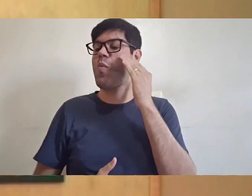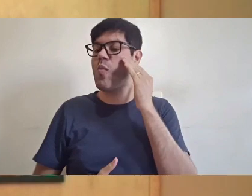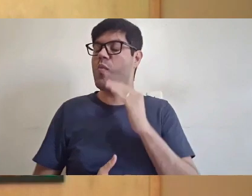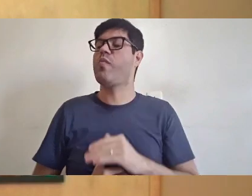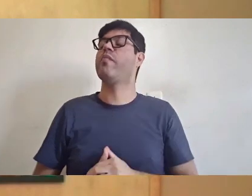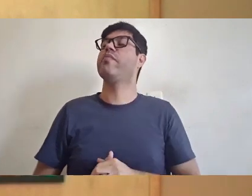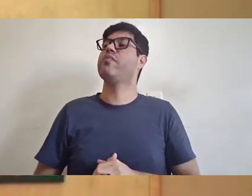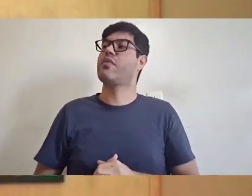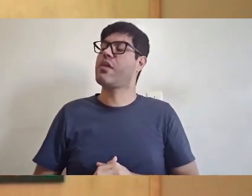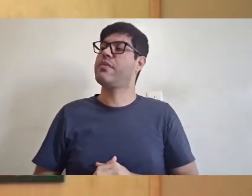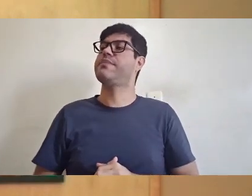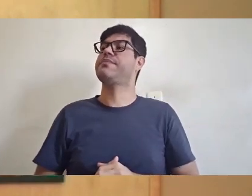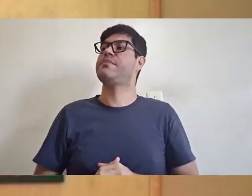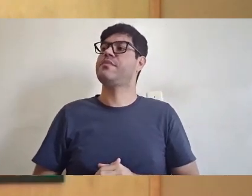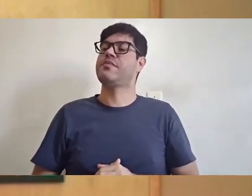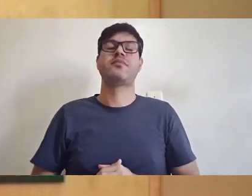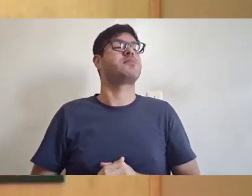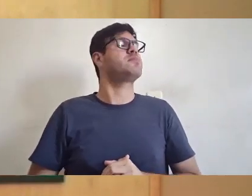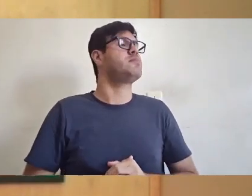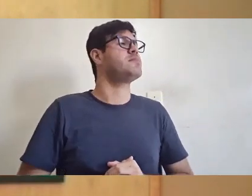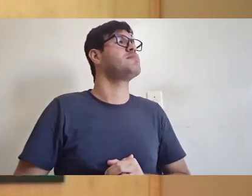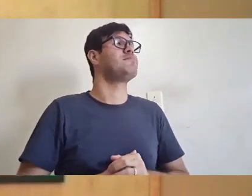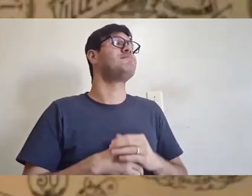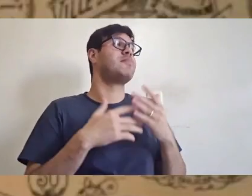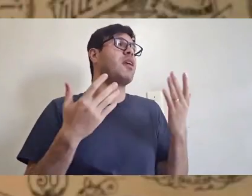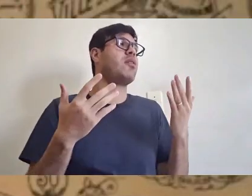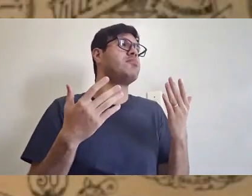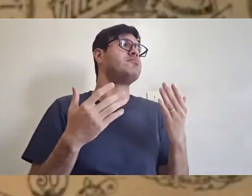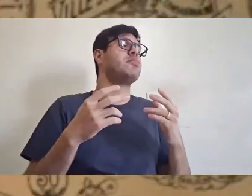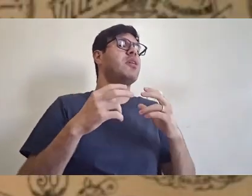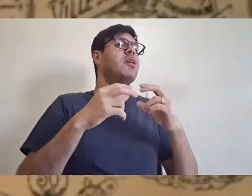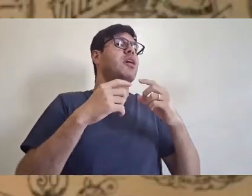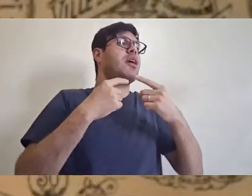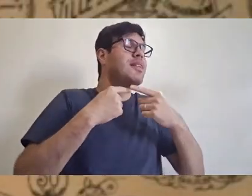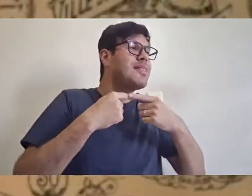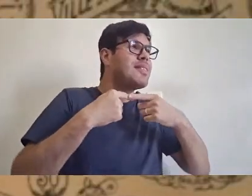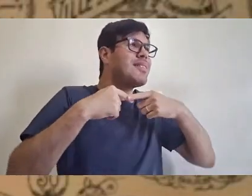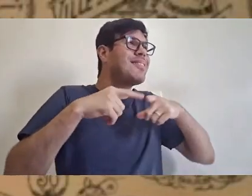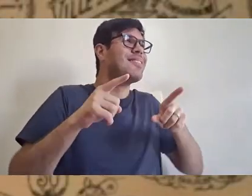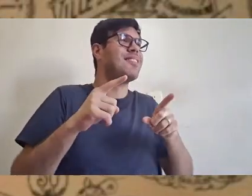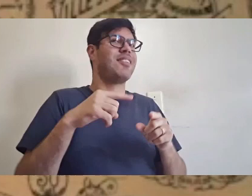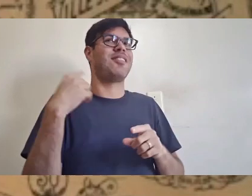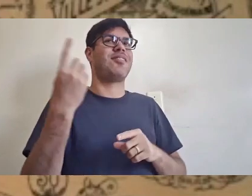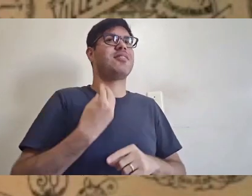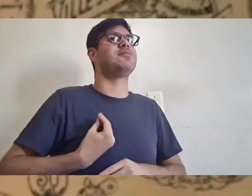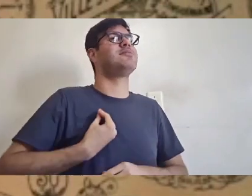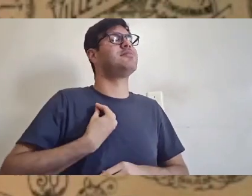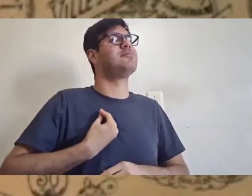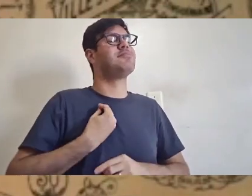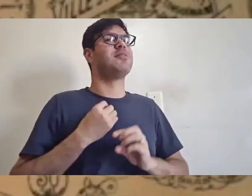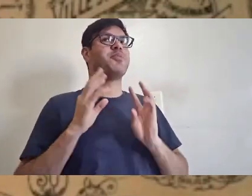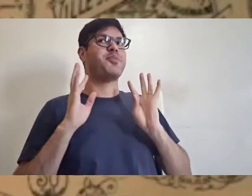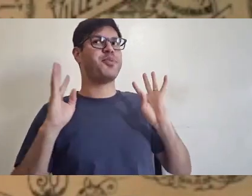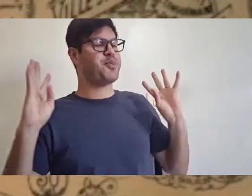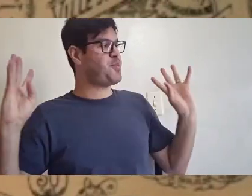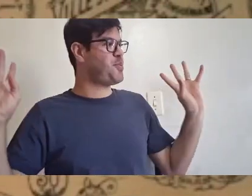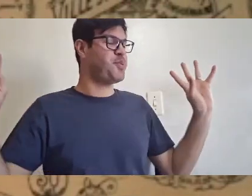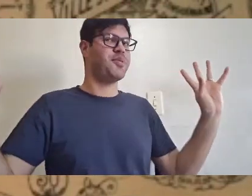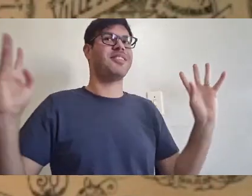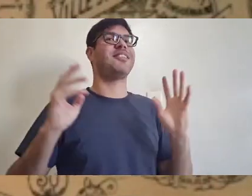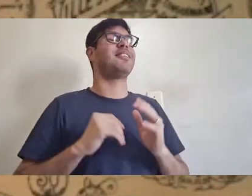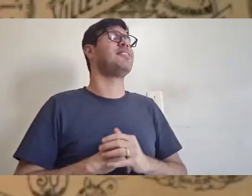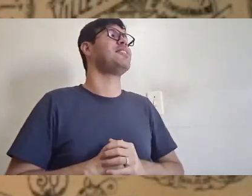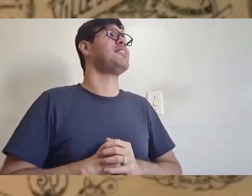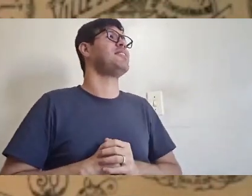Aí, na inauguração, né? Estavam lá todos nós presentes. Eu estava junto. E,